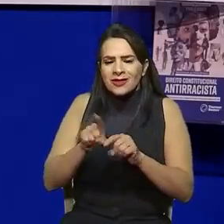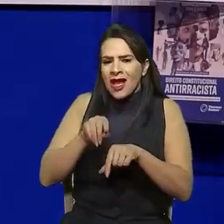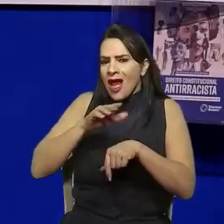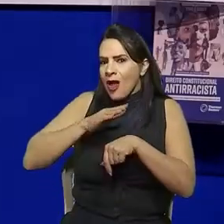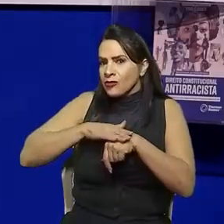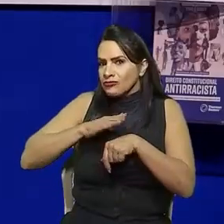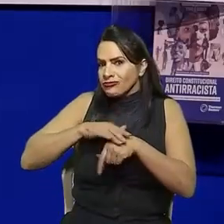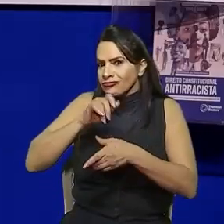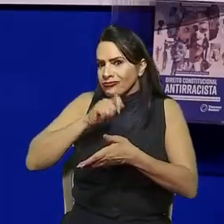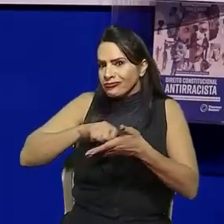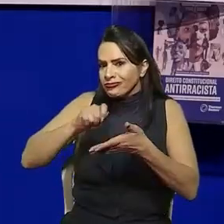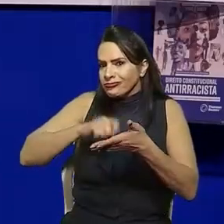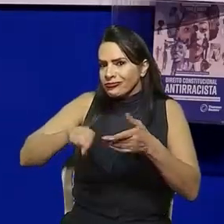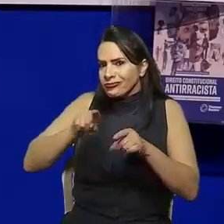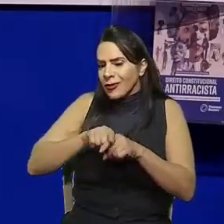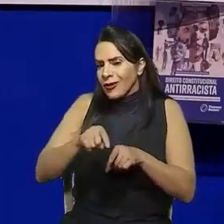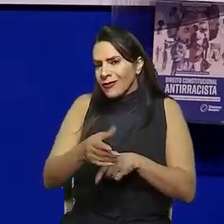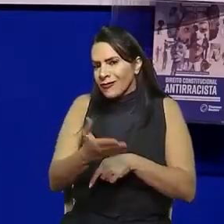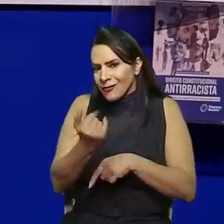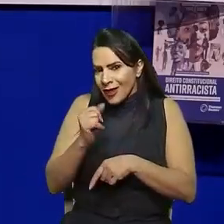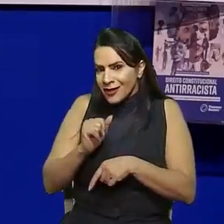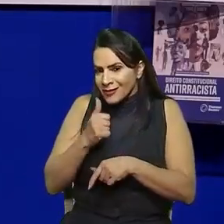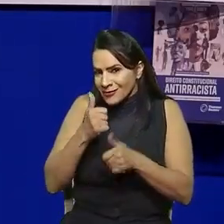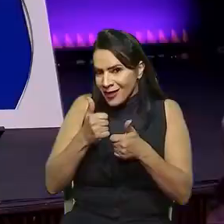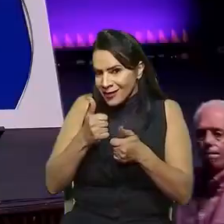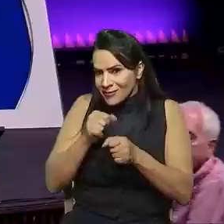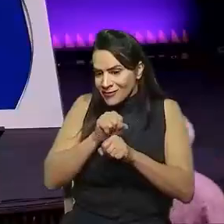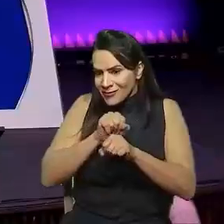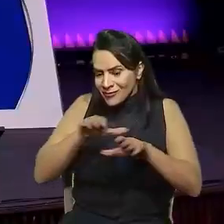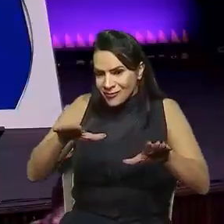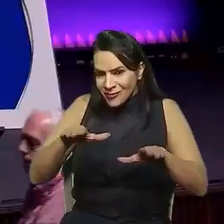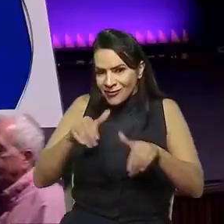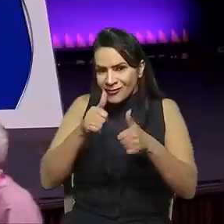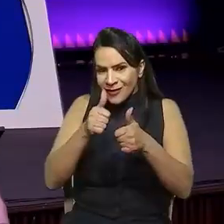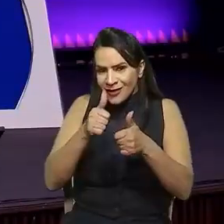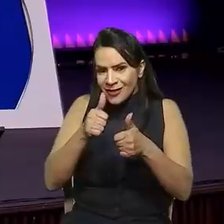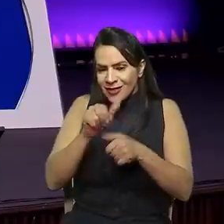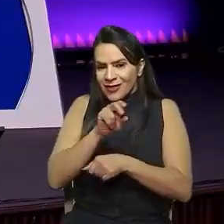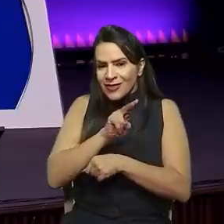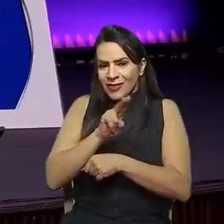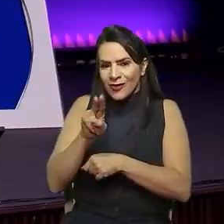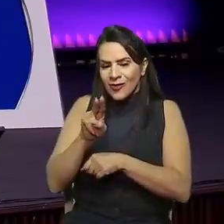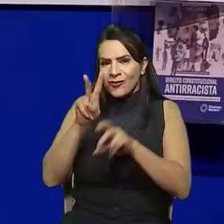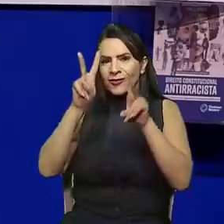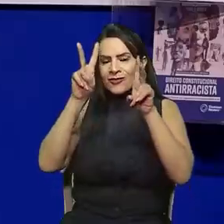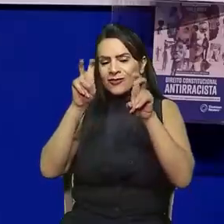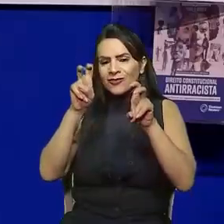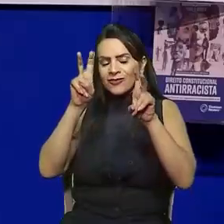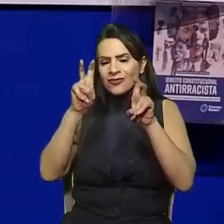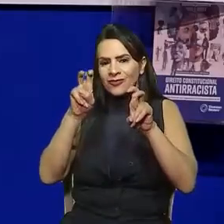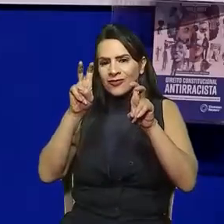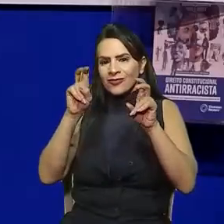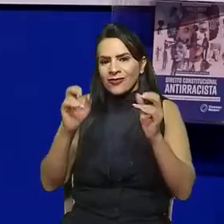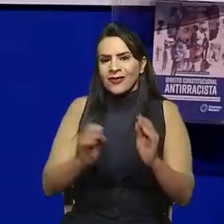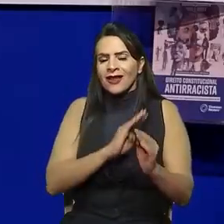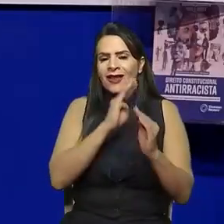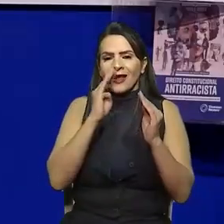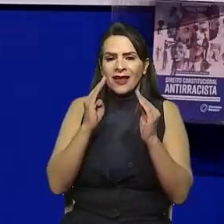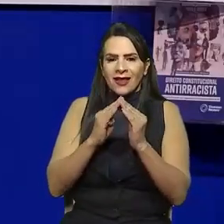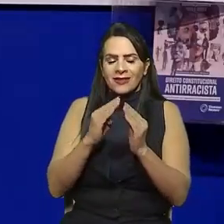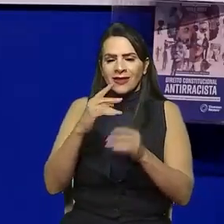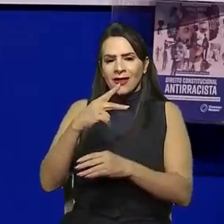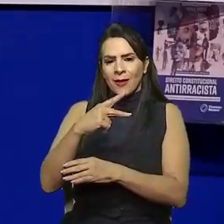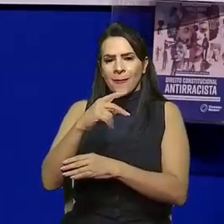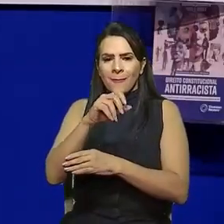autobiográfico, porque... Então vem publicação aí? Vem. E chamado A Casa Paterna, em que eu